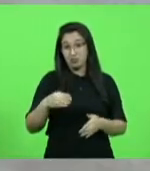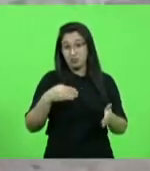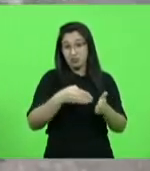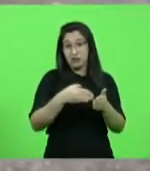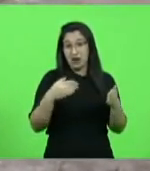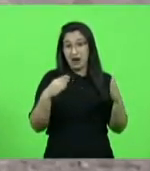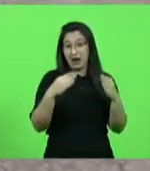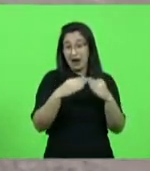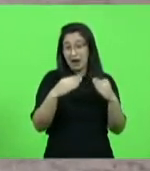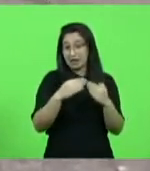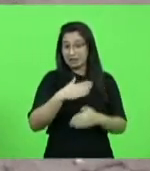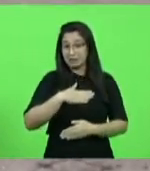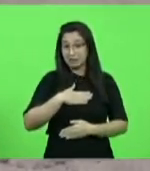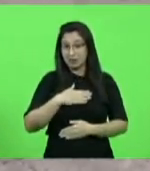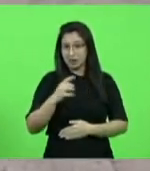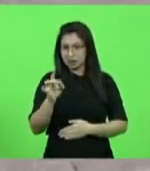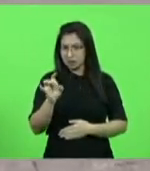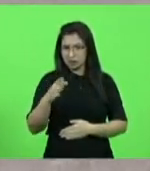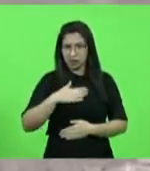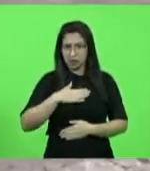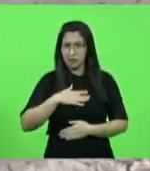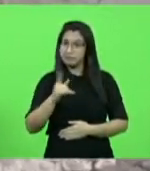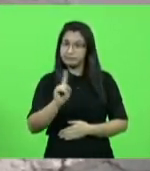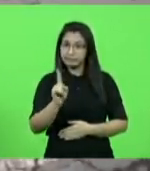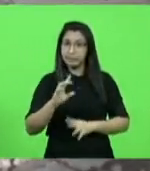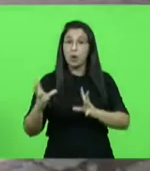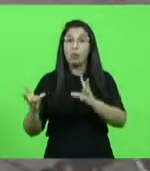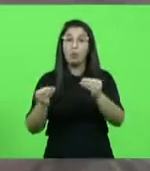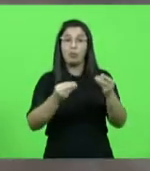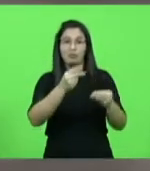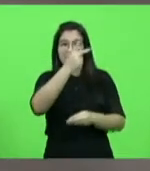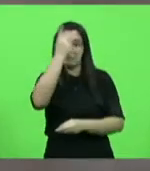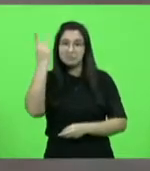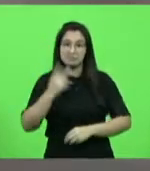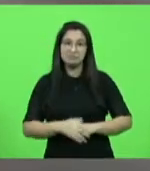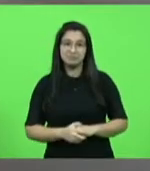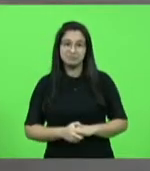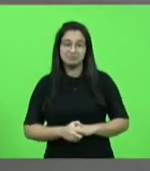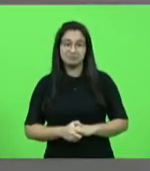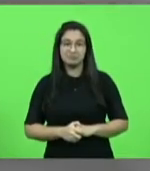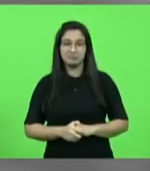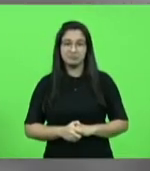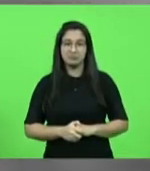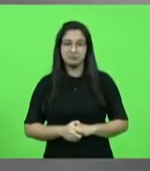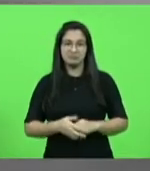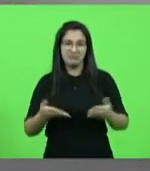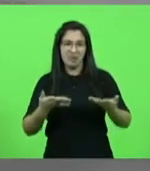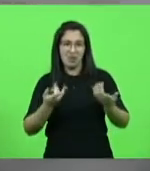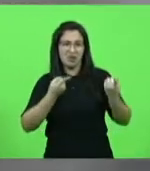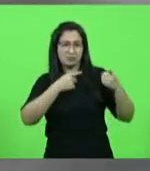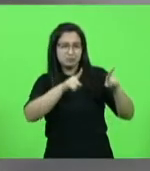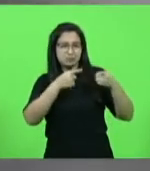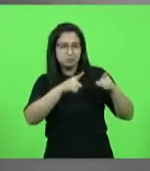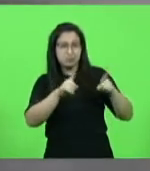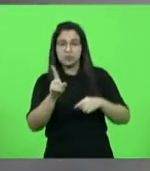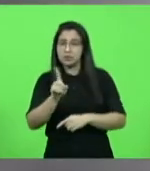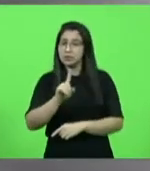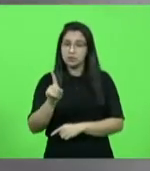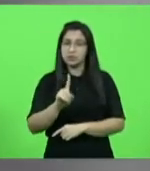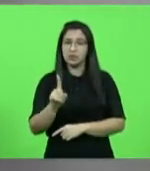só meu, é de muitas pessoas. Então, é o momento de nós não criticarmos ninguém, não